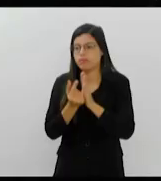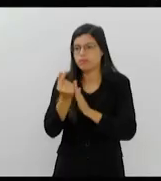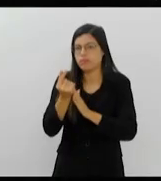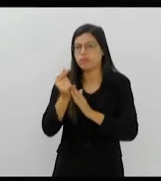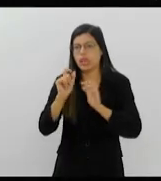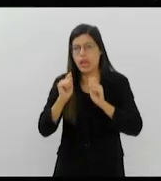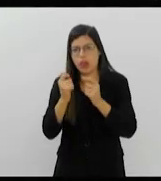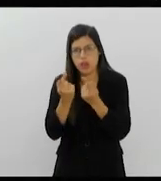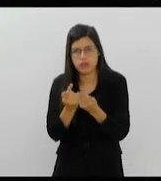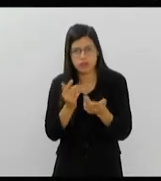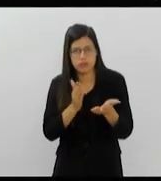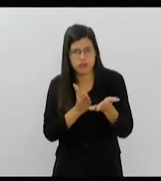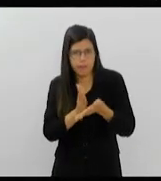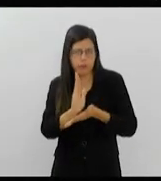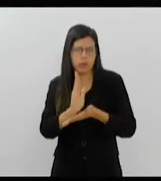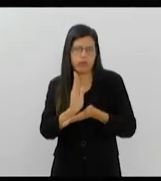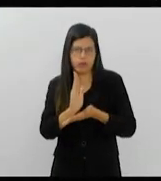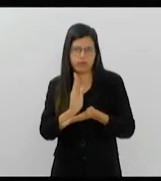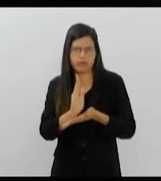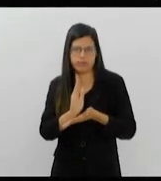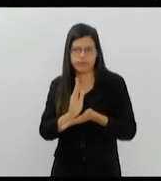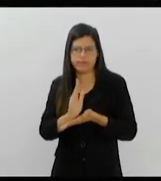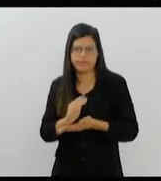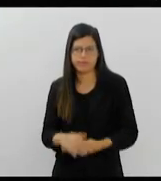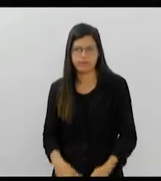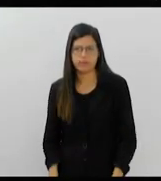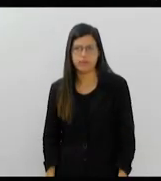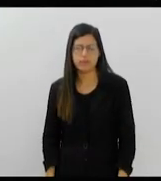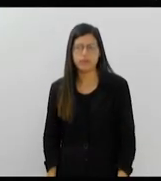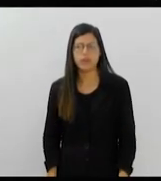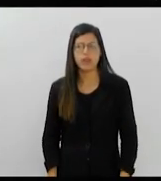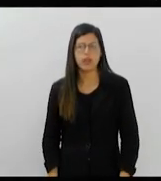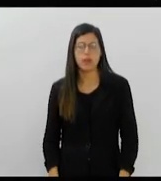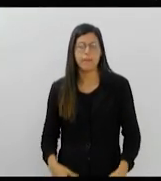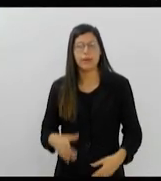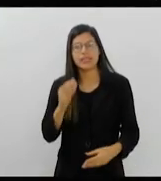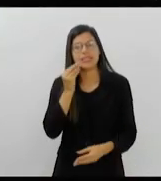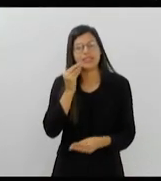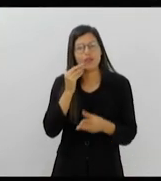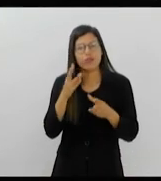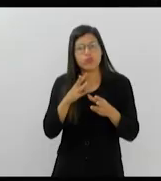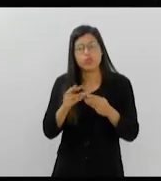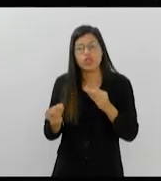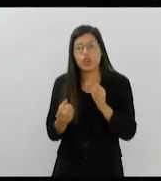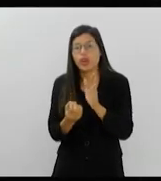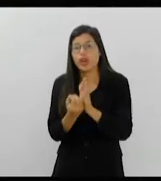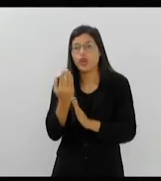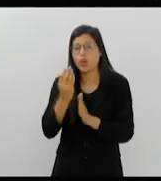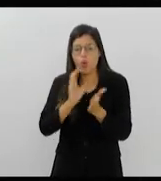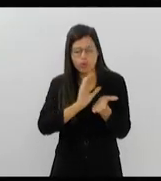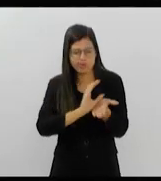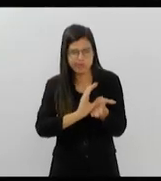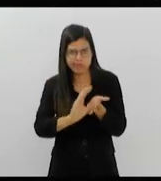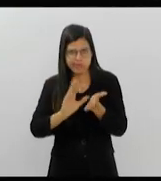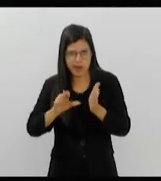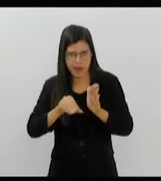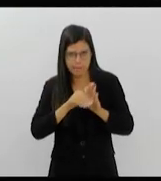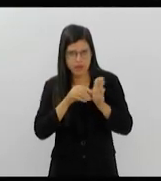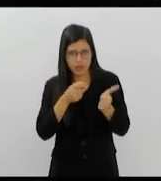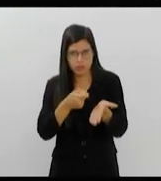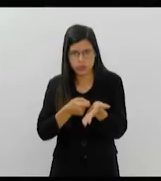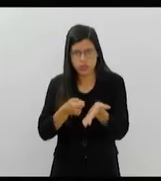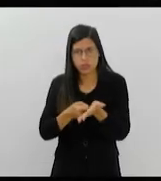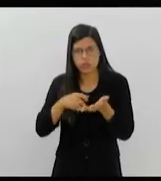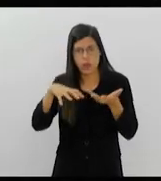aprovou. Para fugir disso, se criou a emenda impositiva lá no Congresso Nacional,